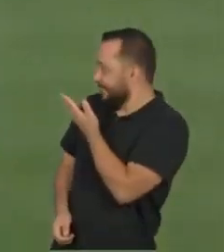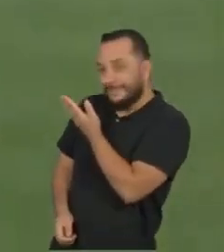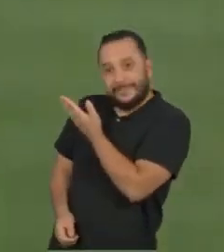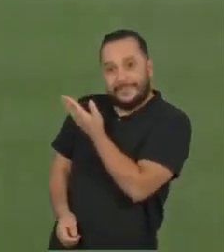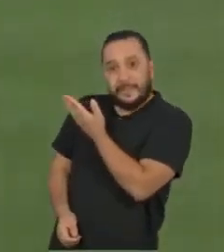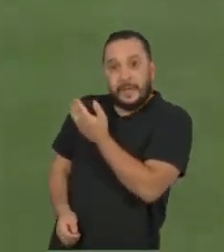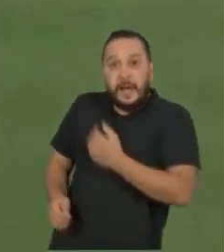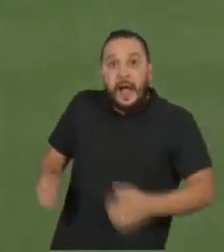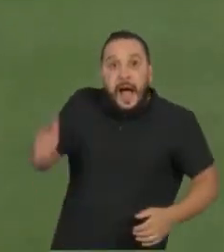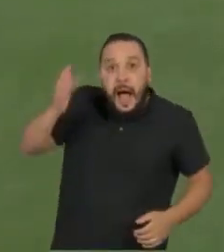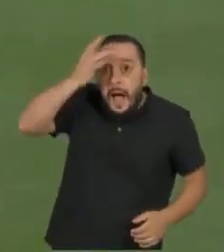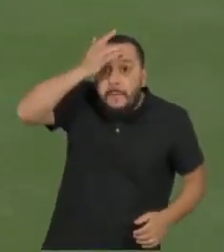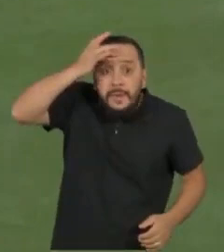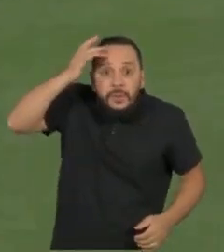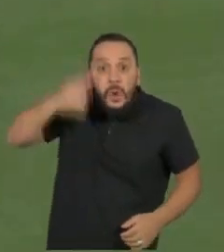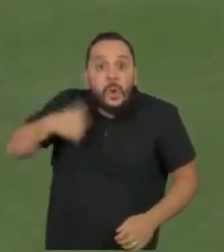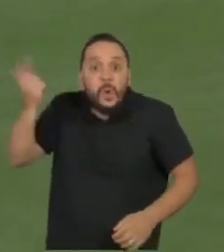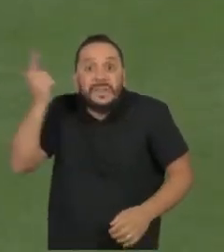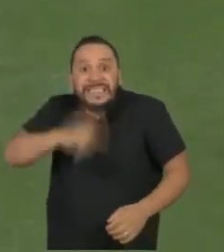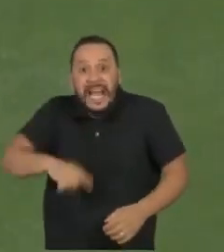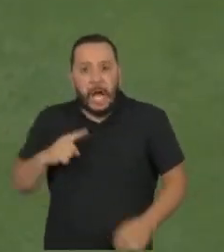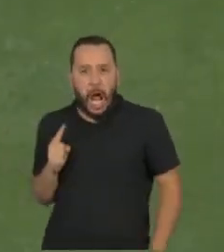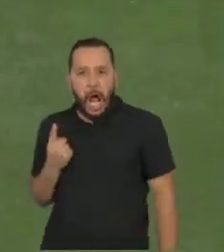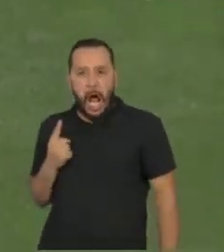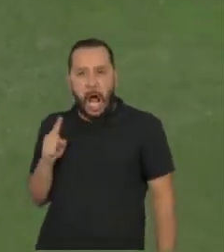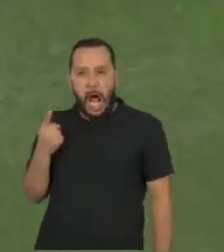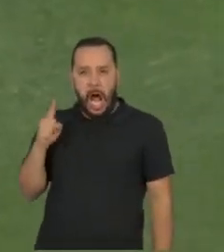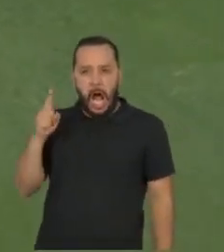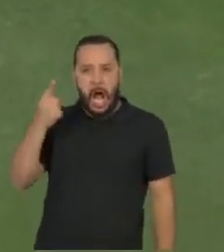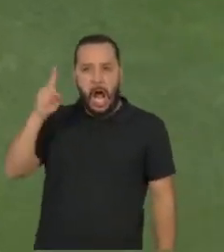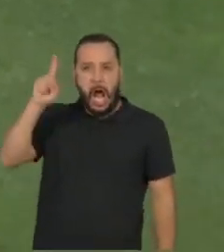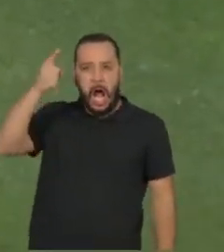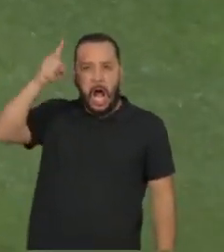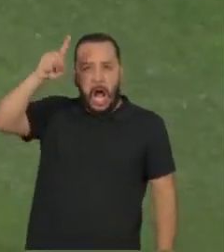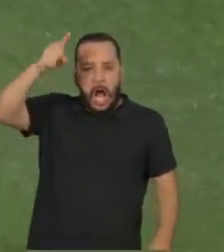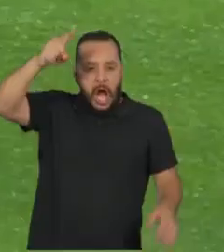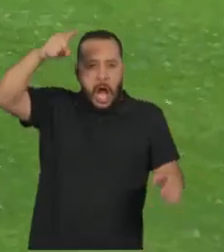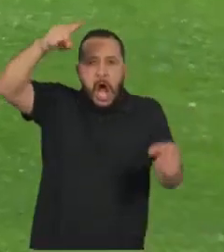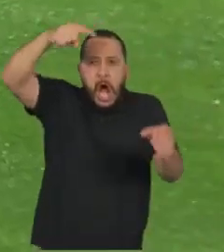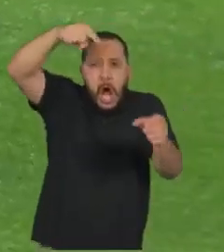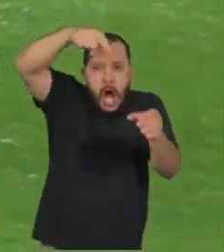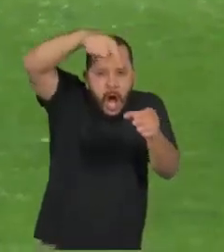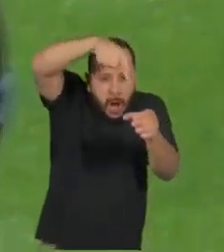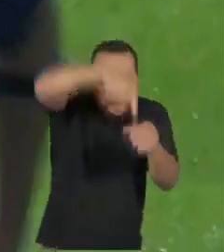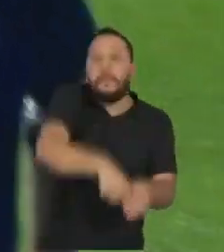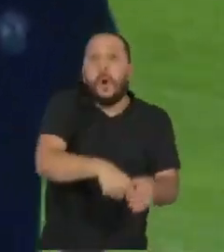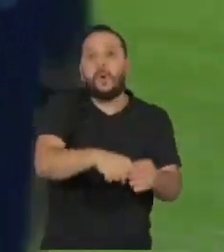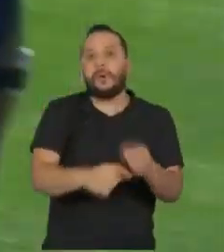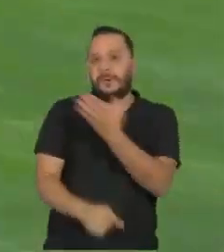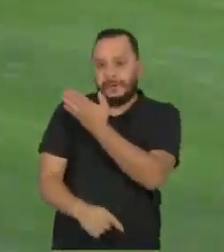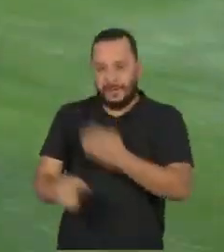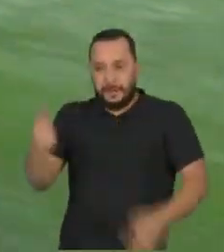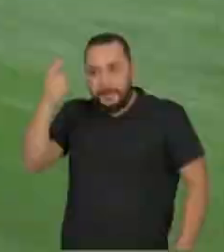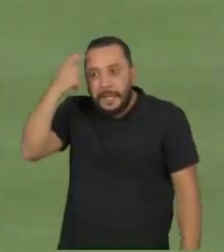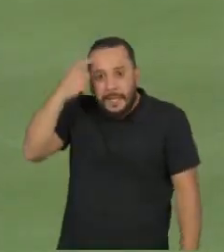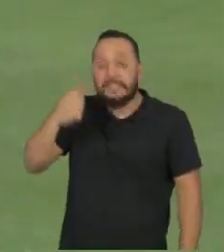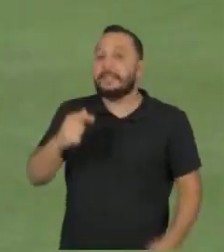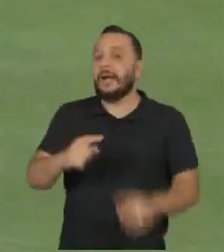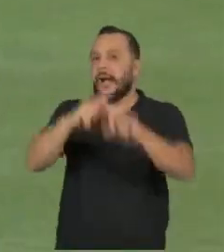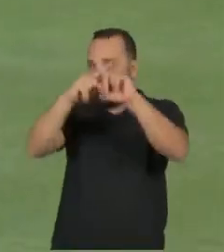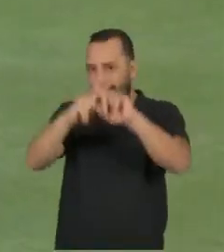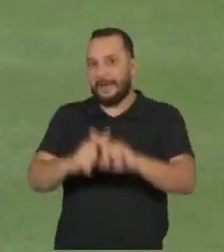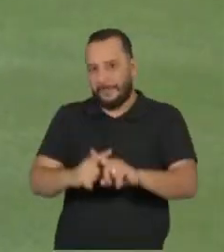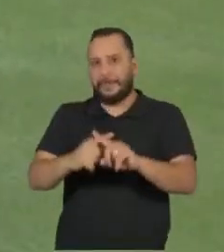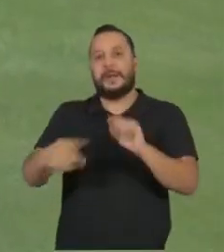na qual o golfista acerta a bola no buraco com apenas uma tacada. Num campeonato na Califórnia,